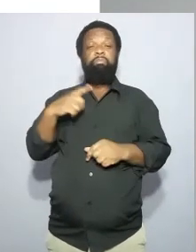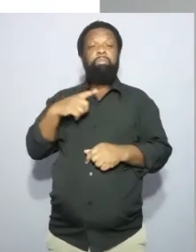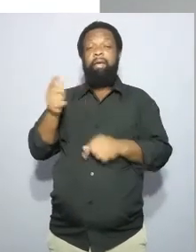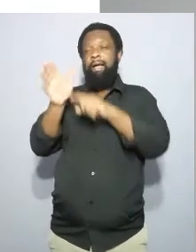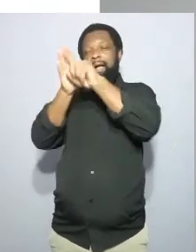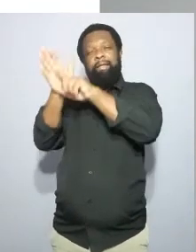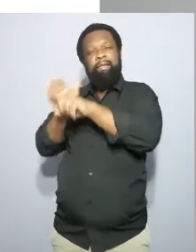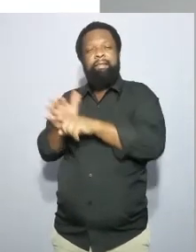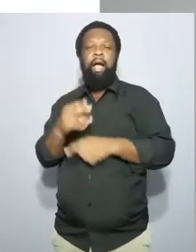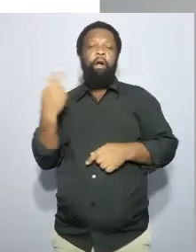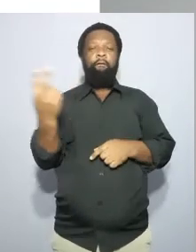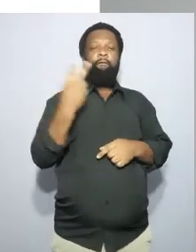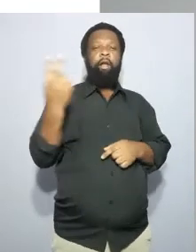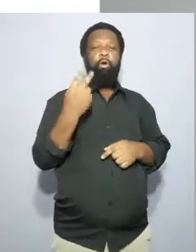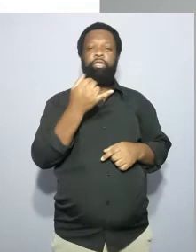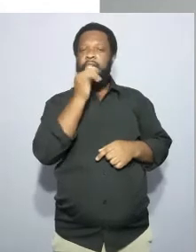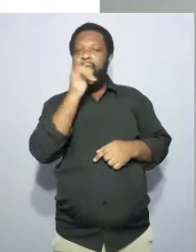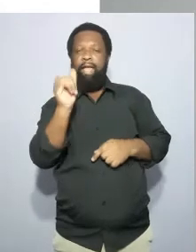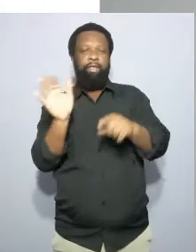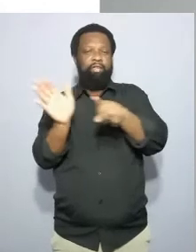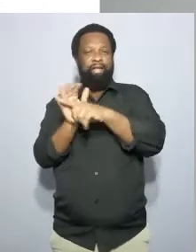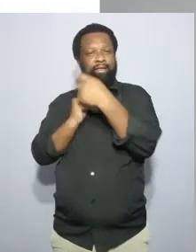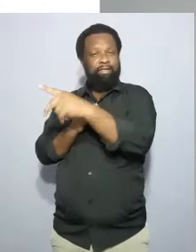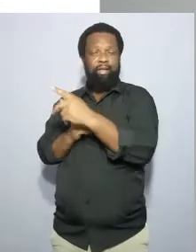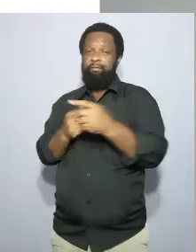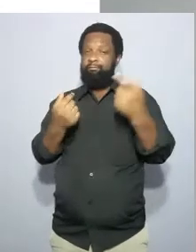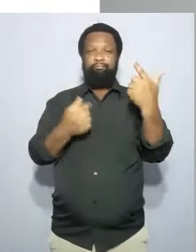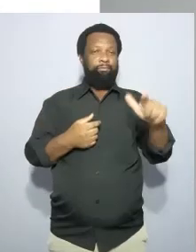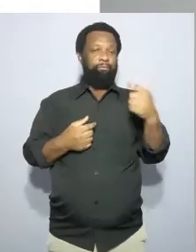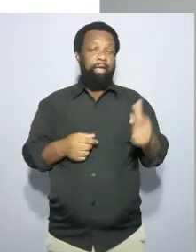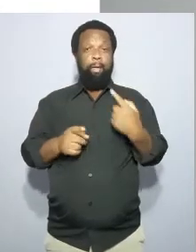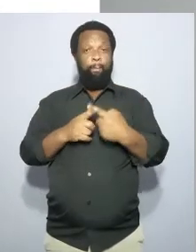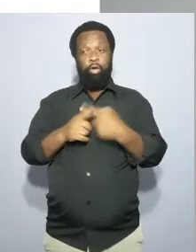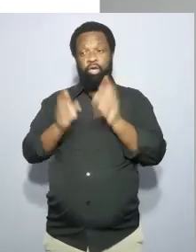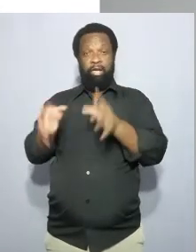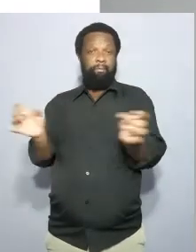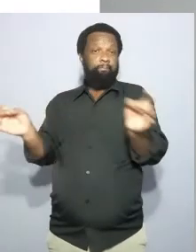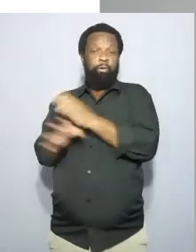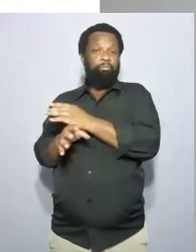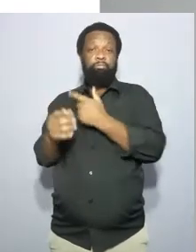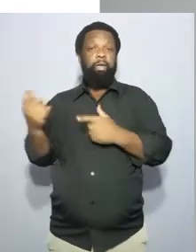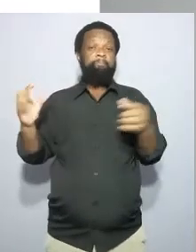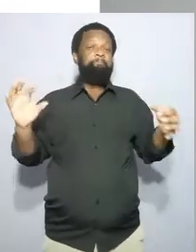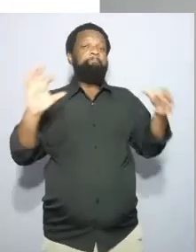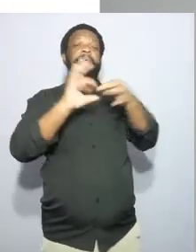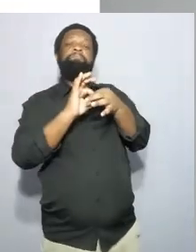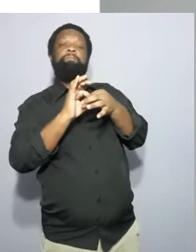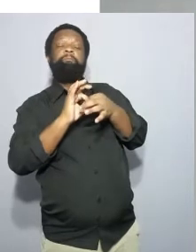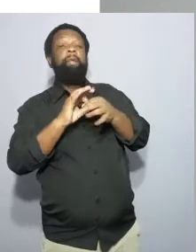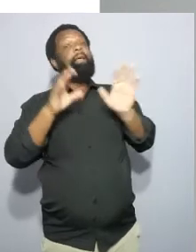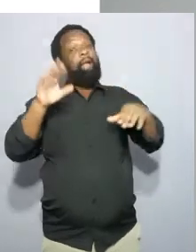valores de eletronegatividade, porque justamente eles não se ligam. É claro que em algumas situações, no